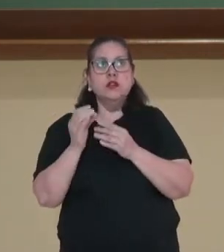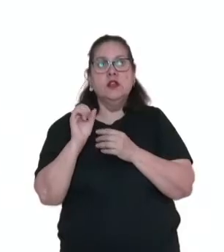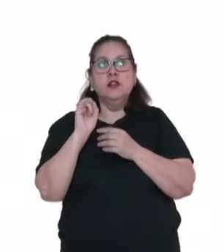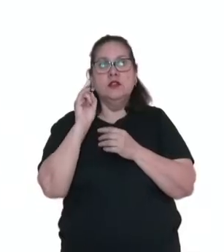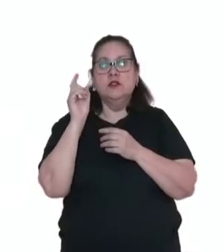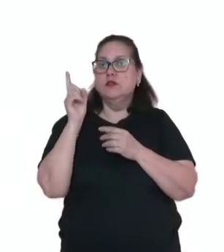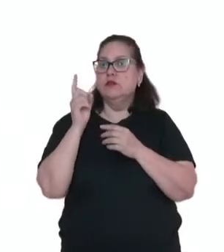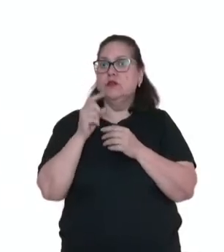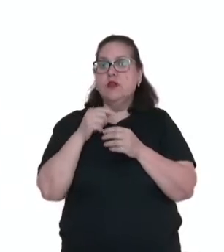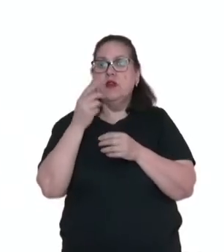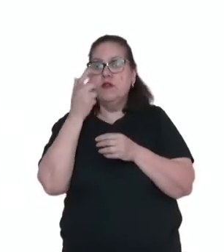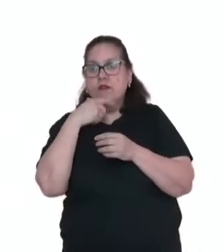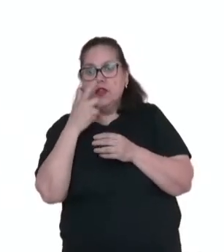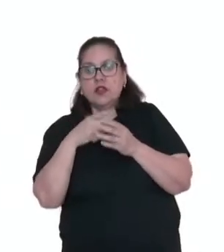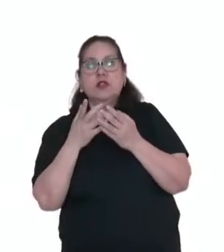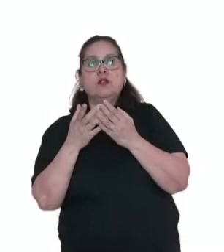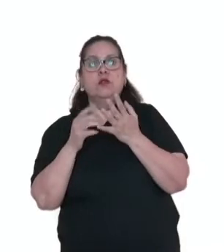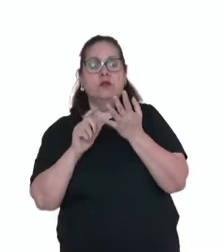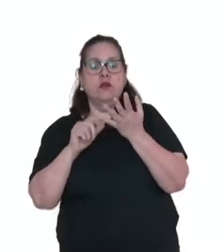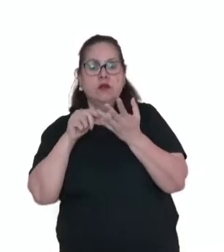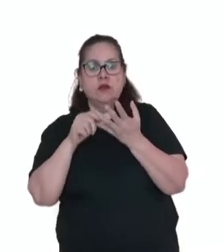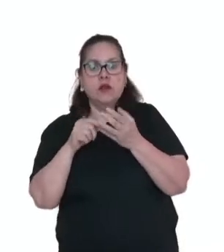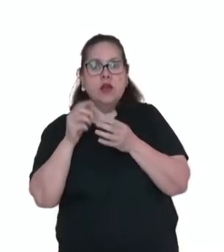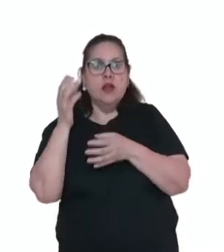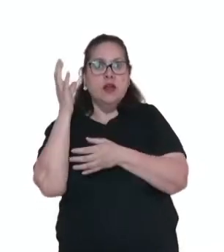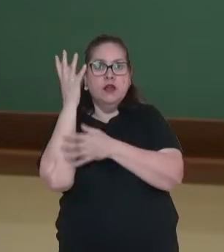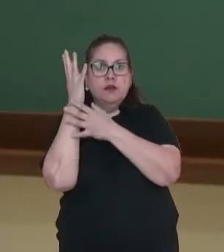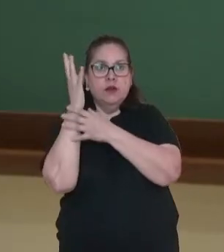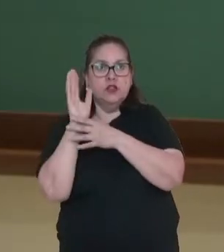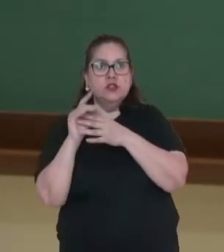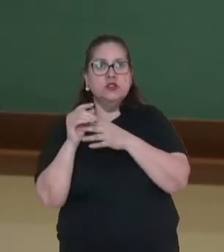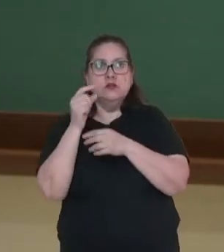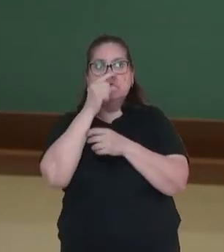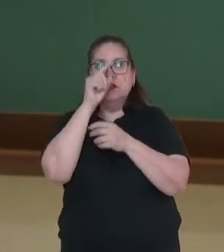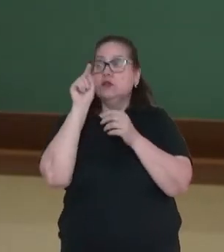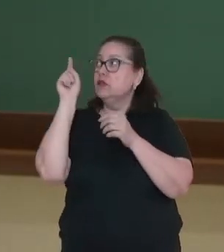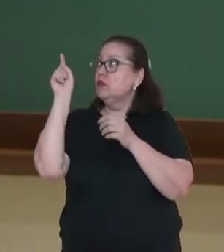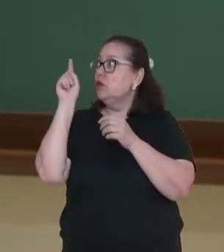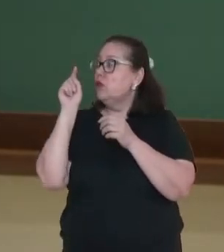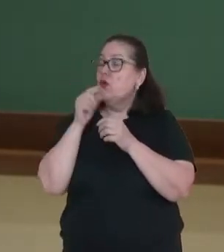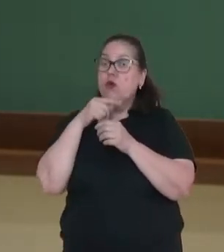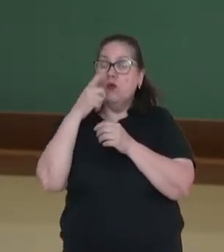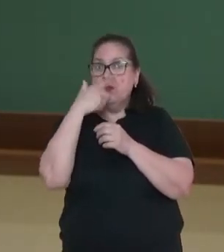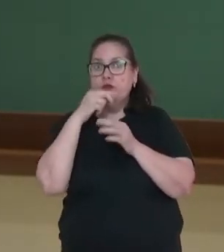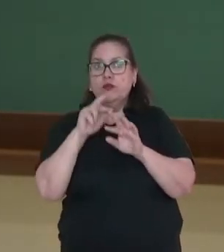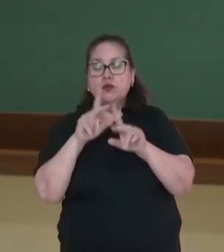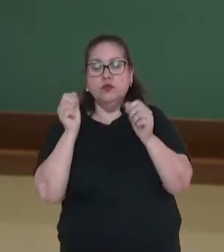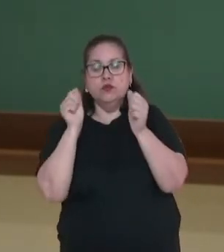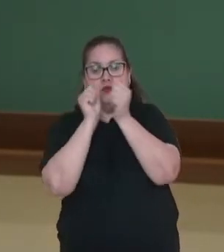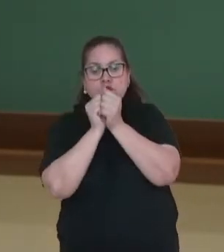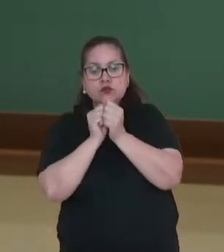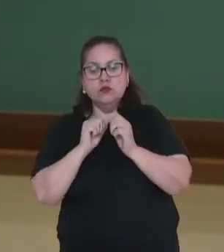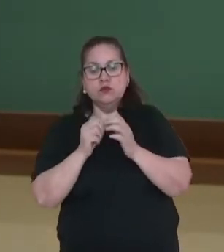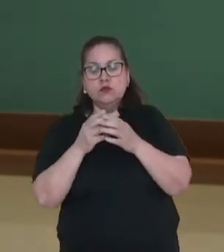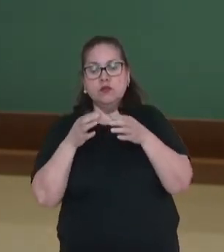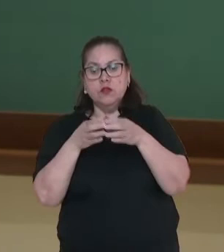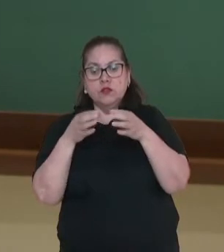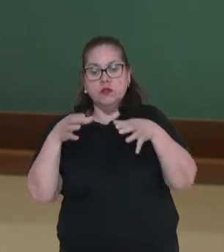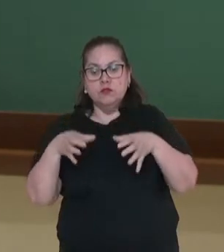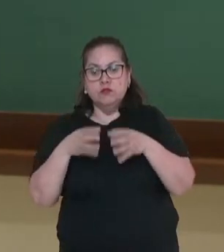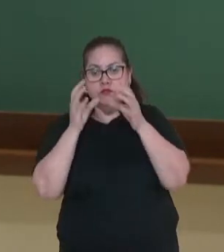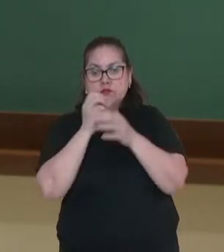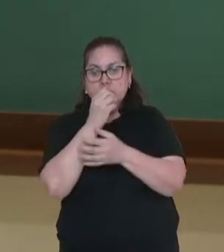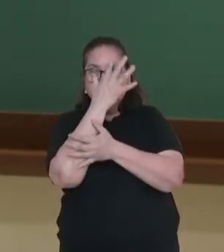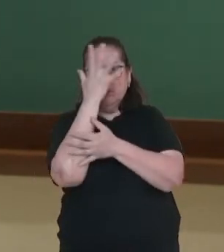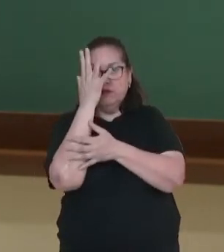infrutescências, figo, amora, abacaxi, né, cada um desses aqui seria um fruto diferente que juntos acabaram formando um